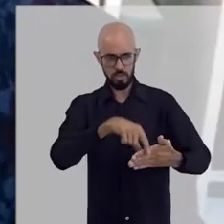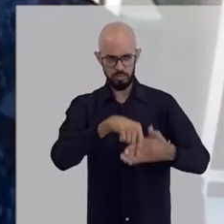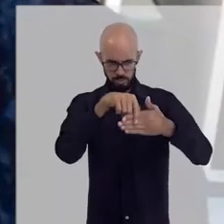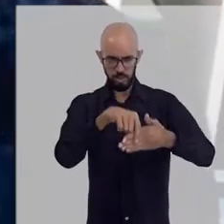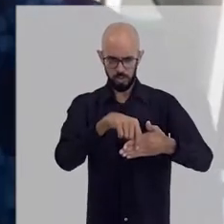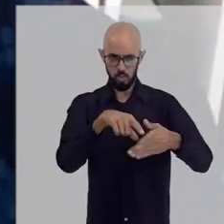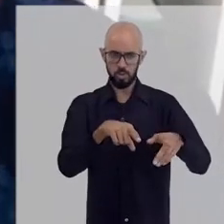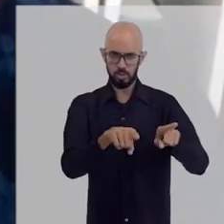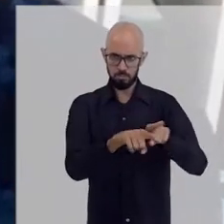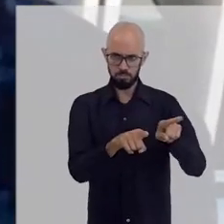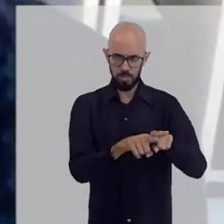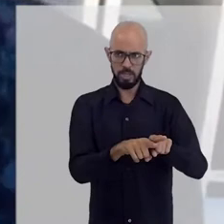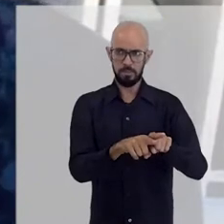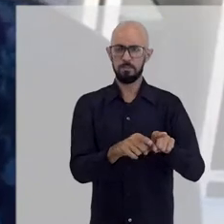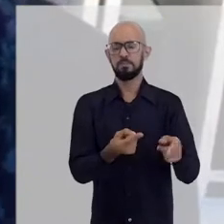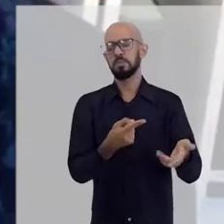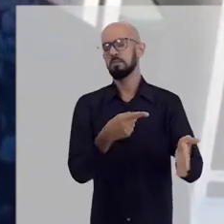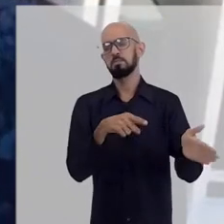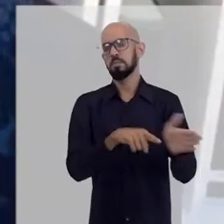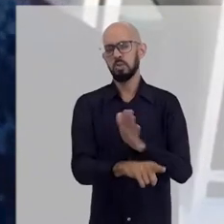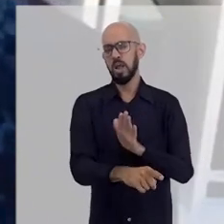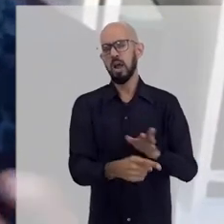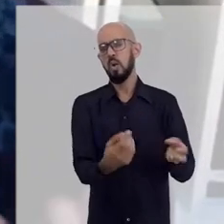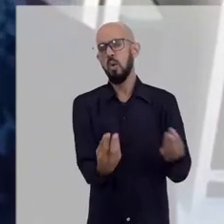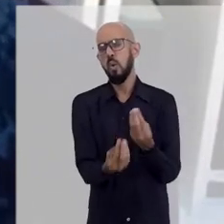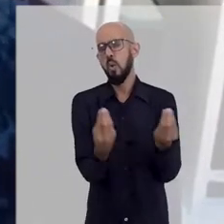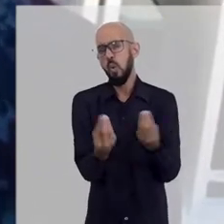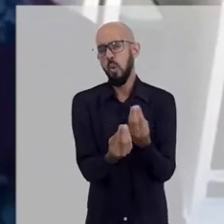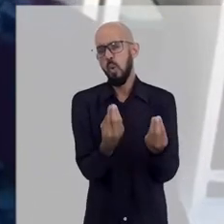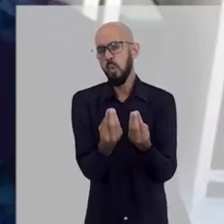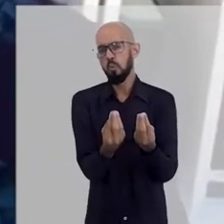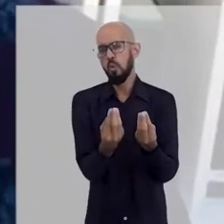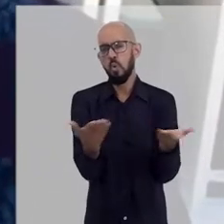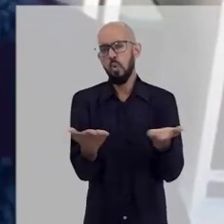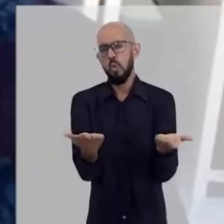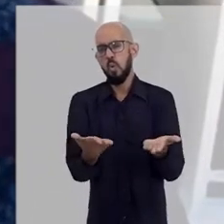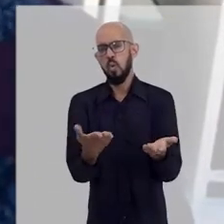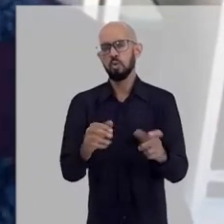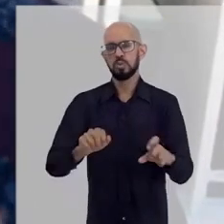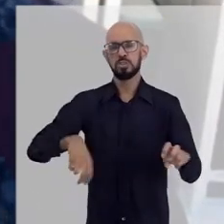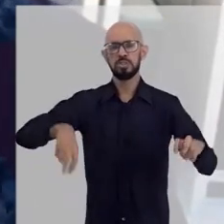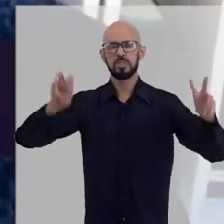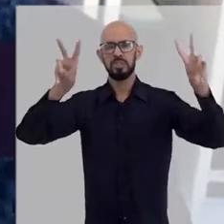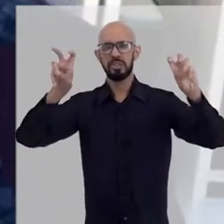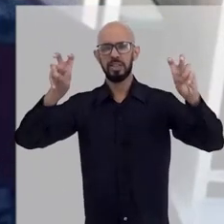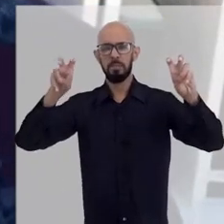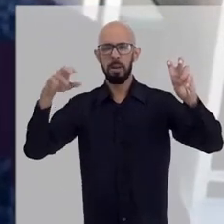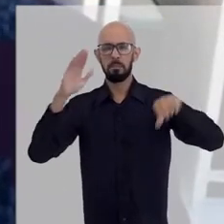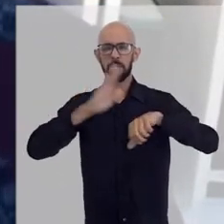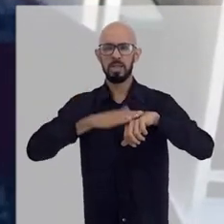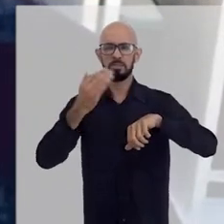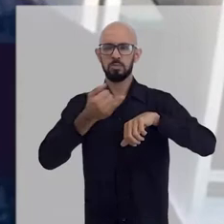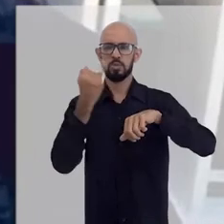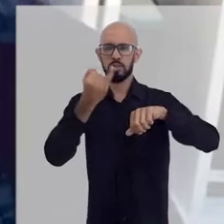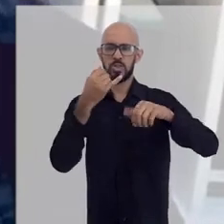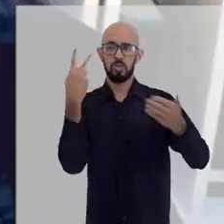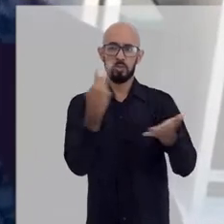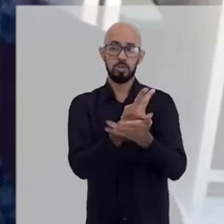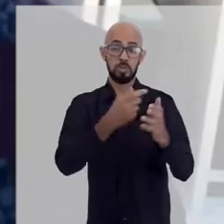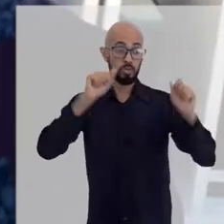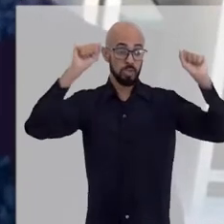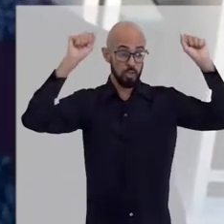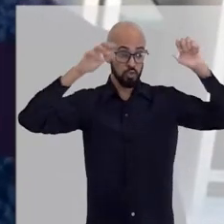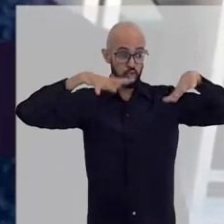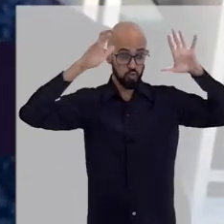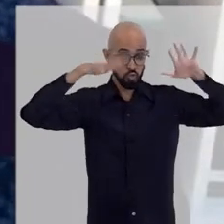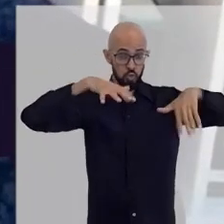liderança. Hoje em dia, esse tema está tão, tão em pauta. Só vendo a chuvarada que estava caindo agora aqui no